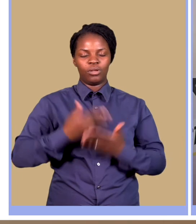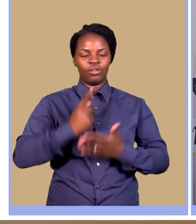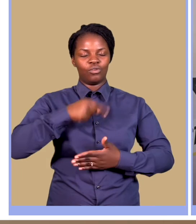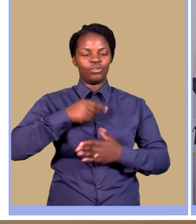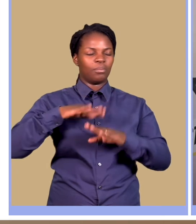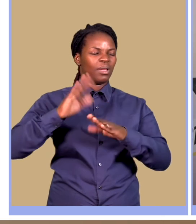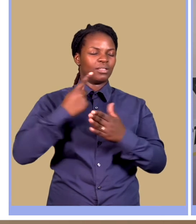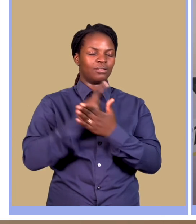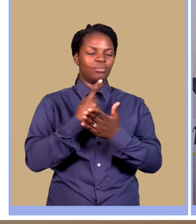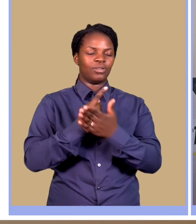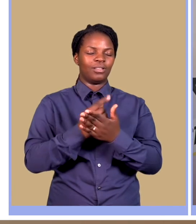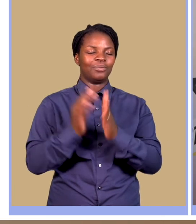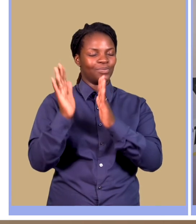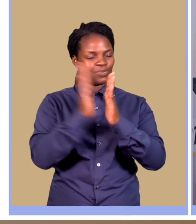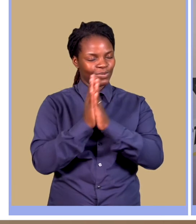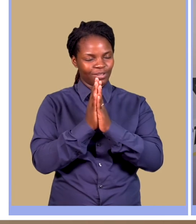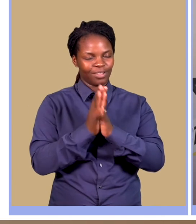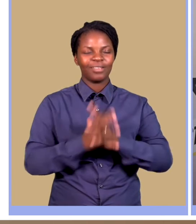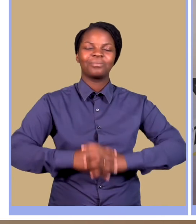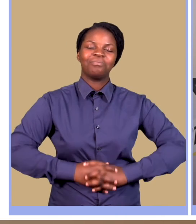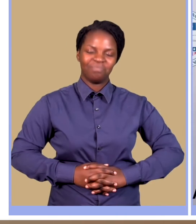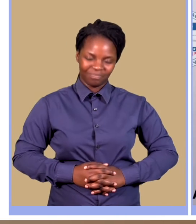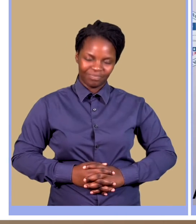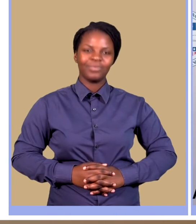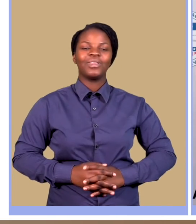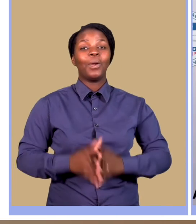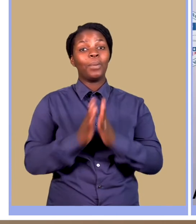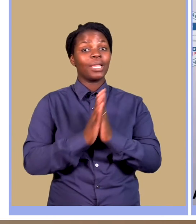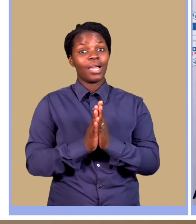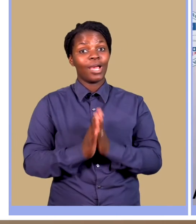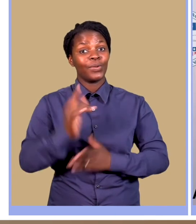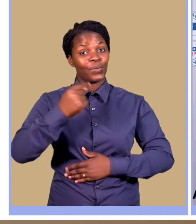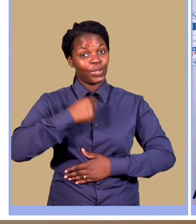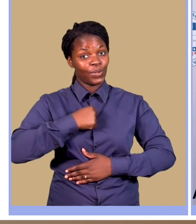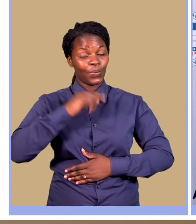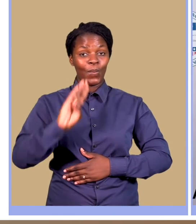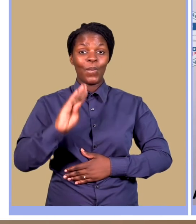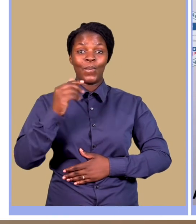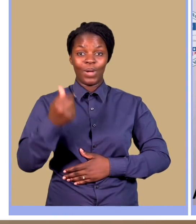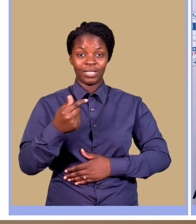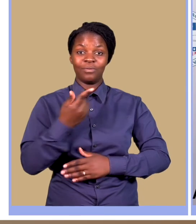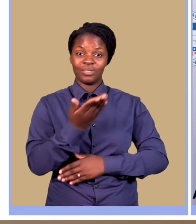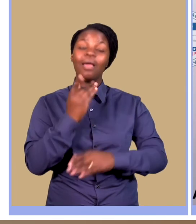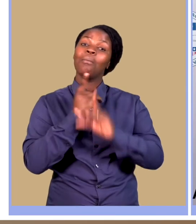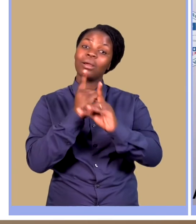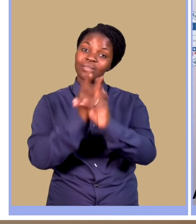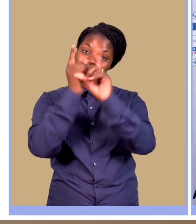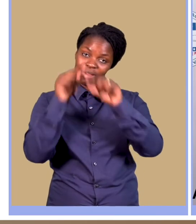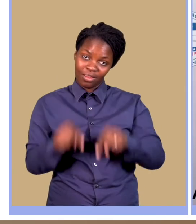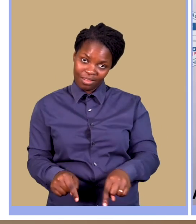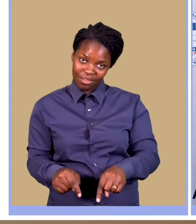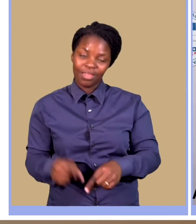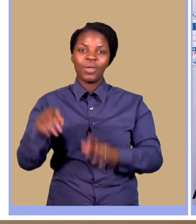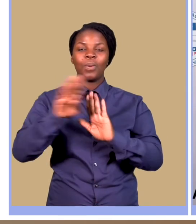e eu agradeço pela sua presença aqui no podcast e até a